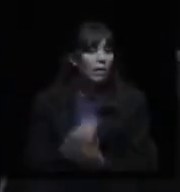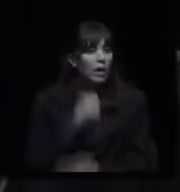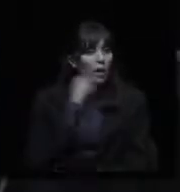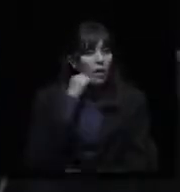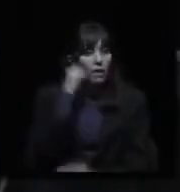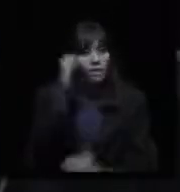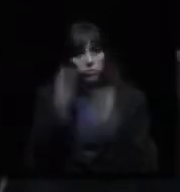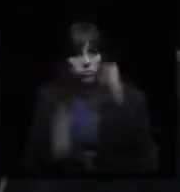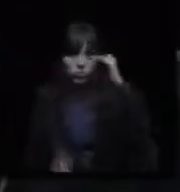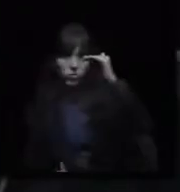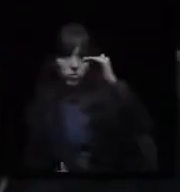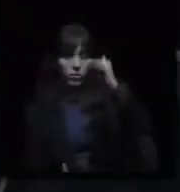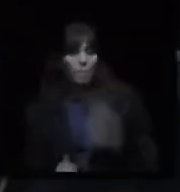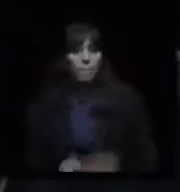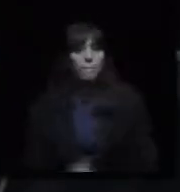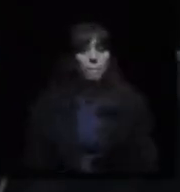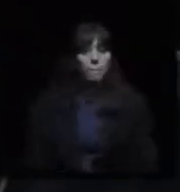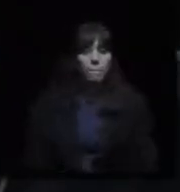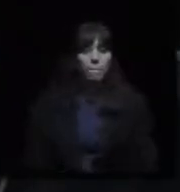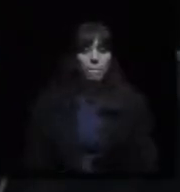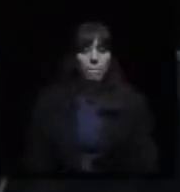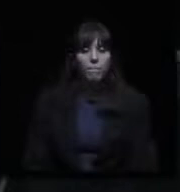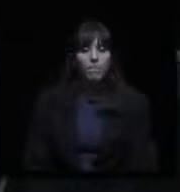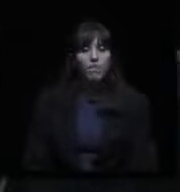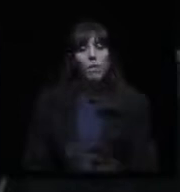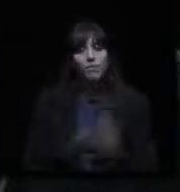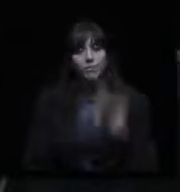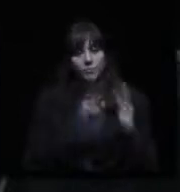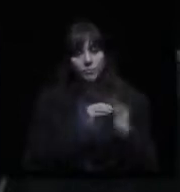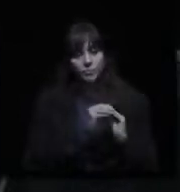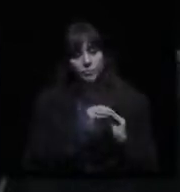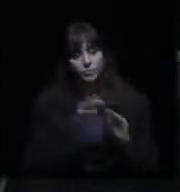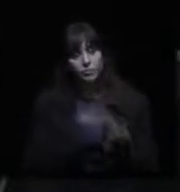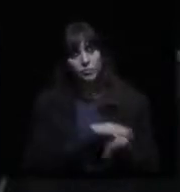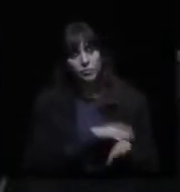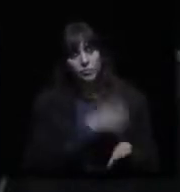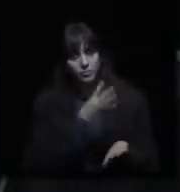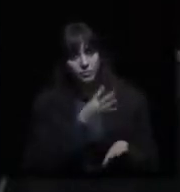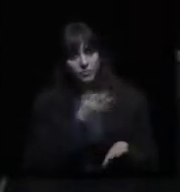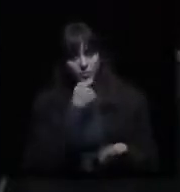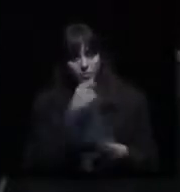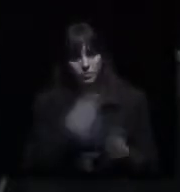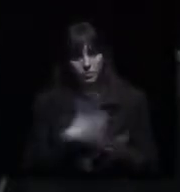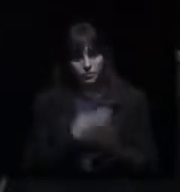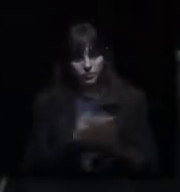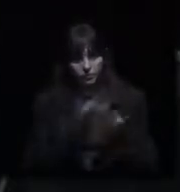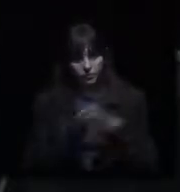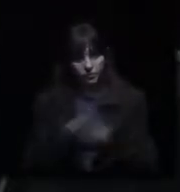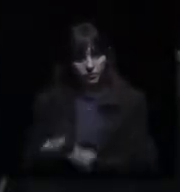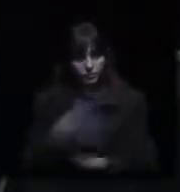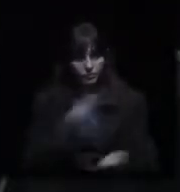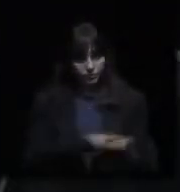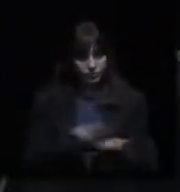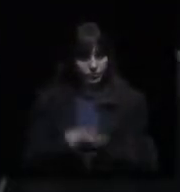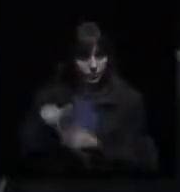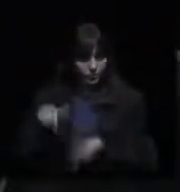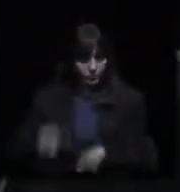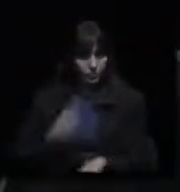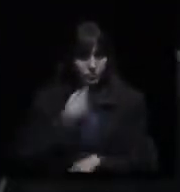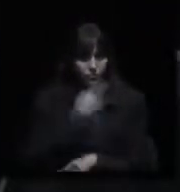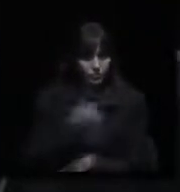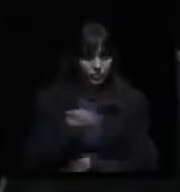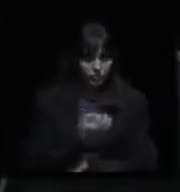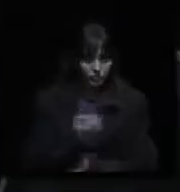as desigualdades sociais. No total dos 4 anos de mandato, a serem aprovadas as propostas orçamentais apresentadas pelo